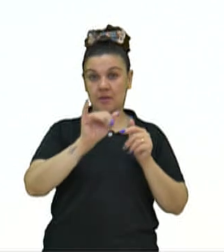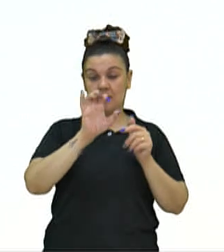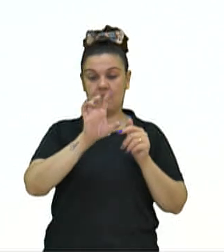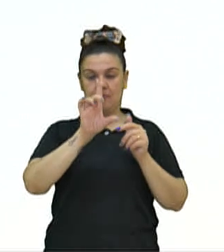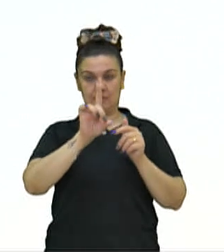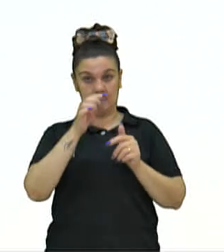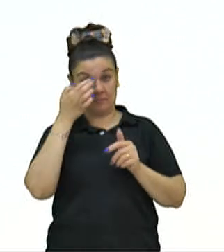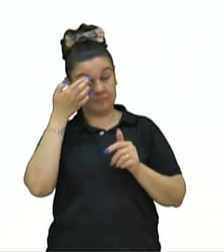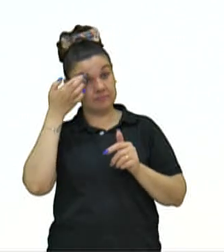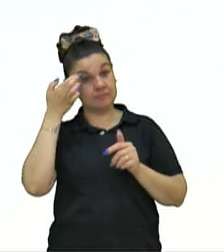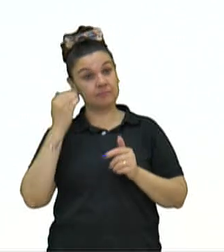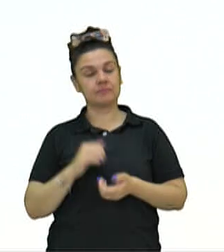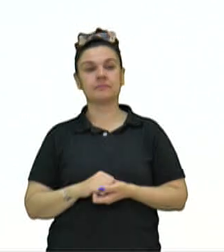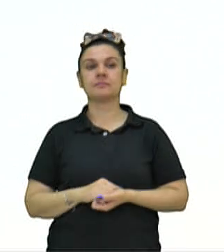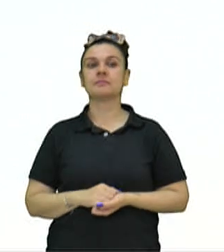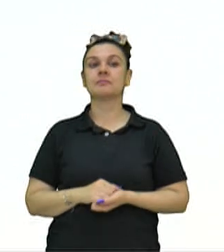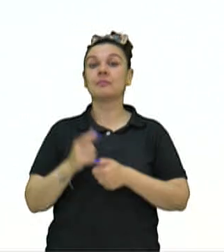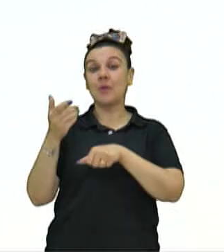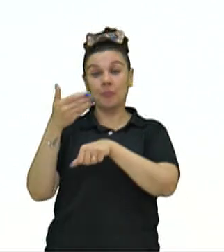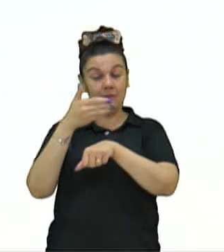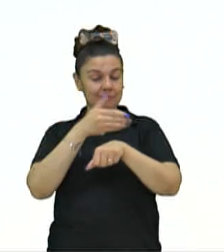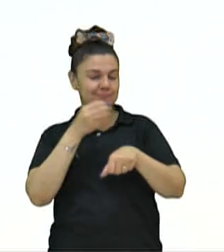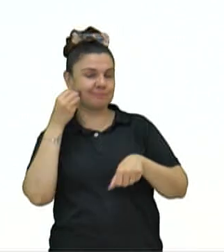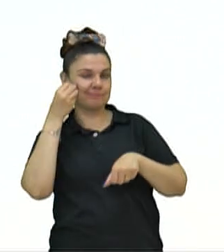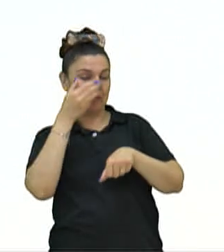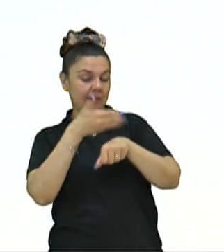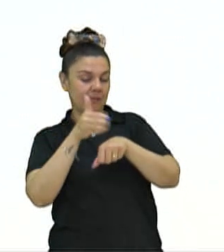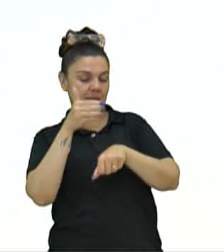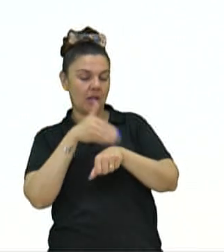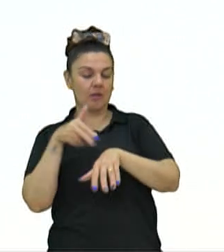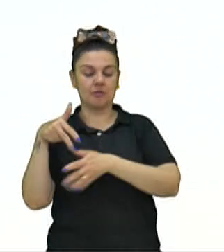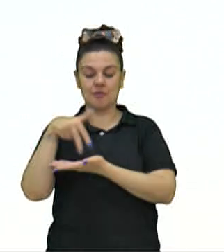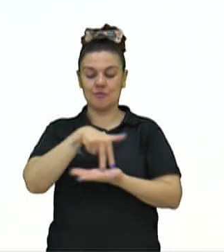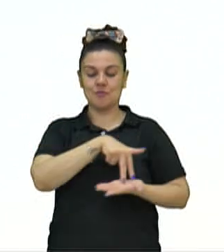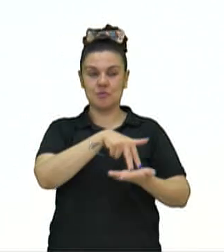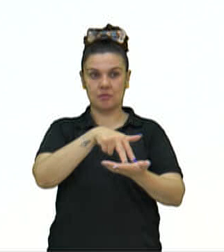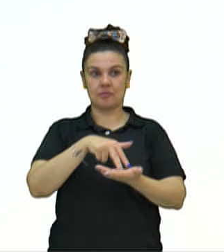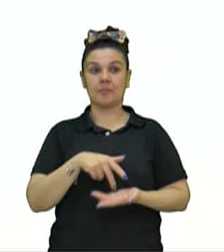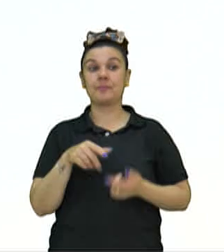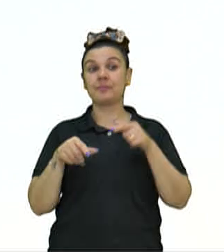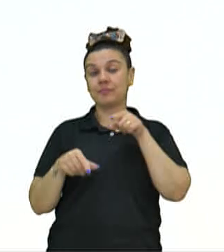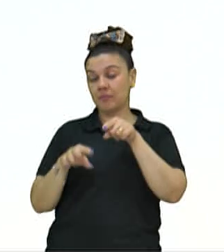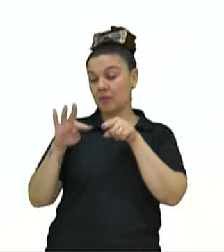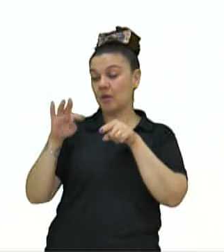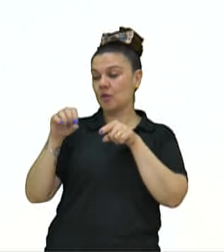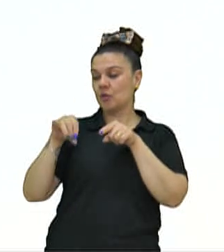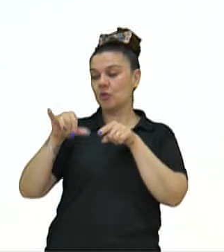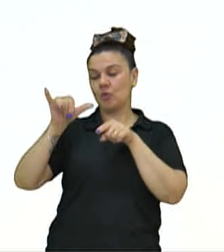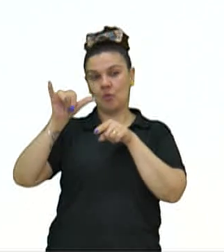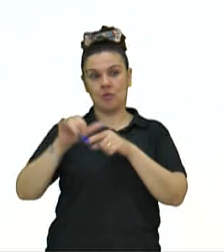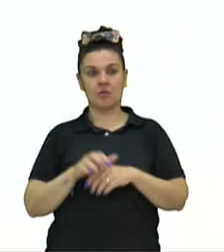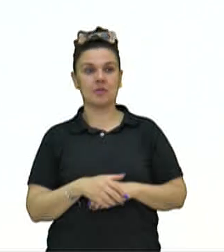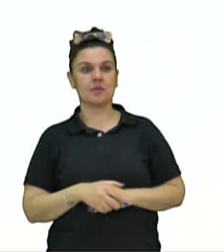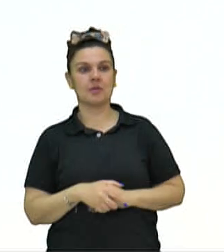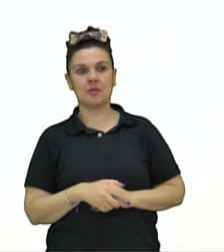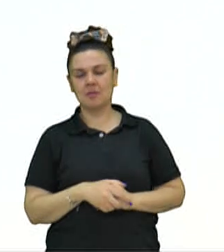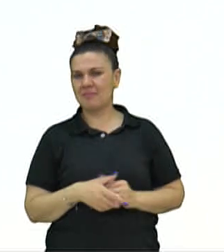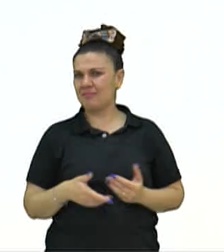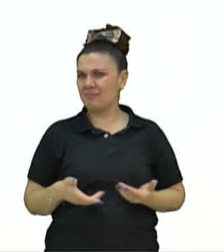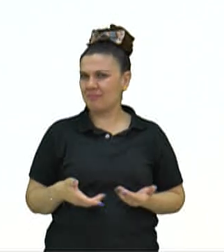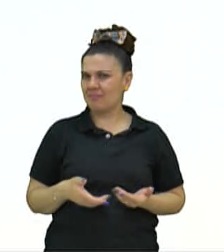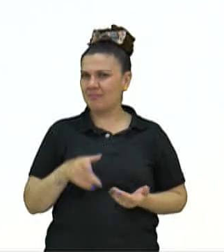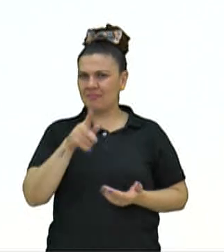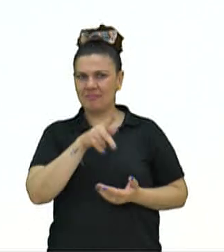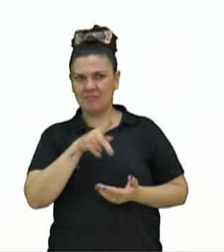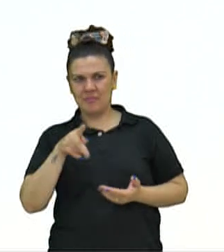IED. To surf. Estavam tentando surfar. E o Tony? O Tony played. Ué,